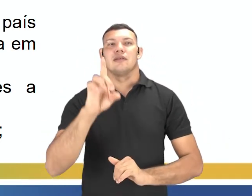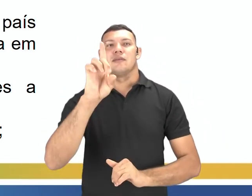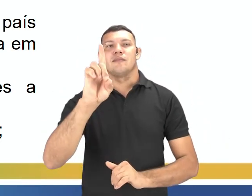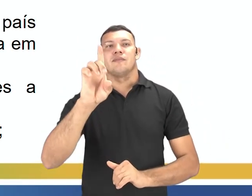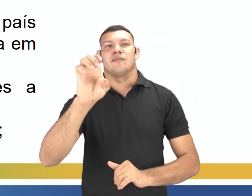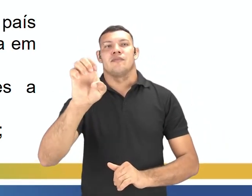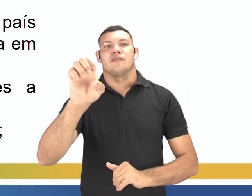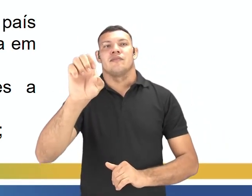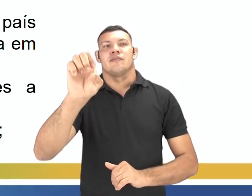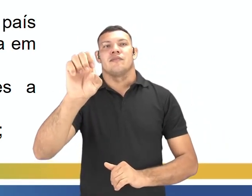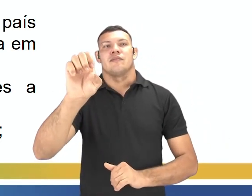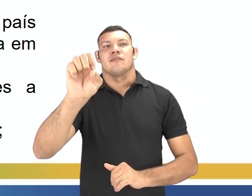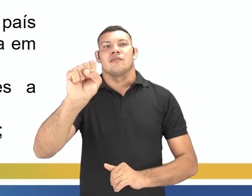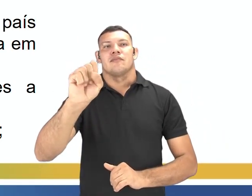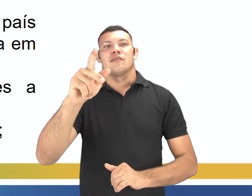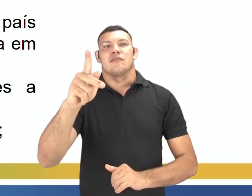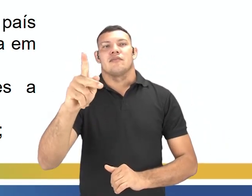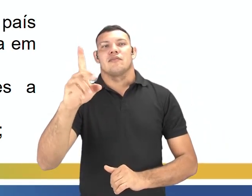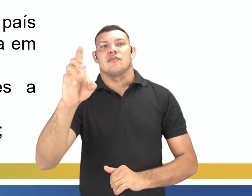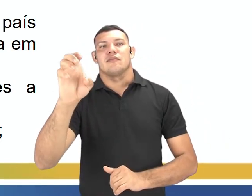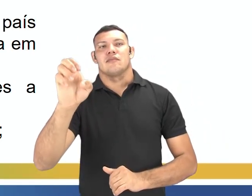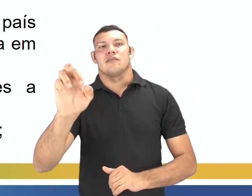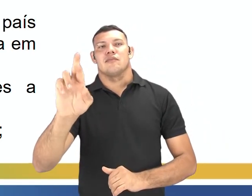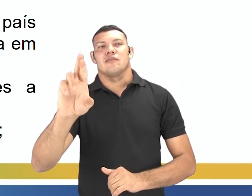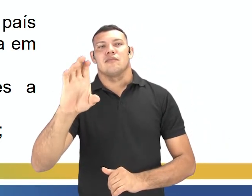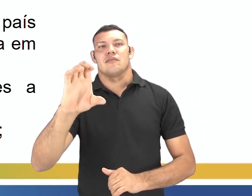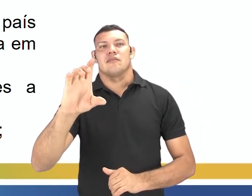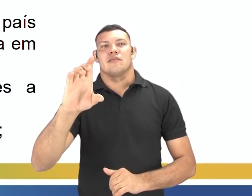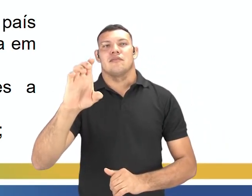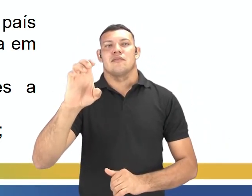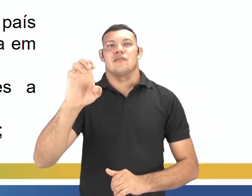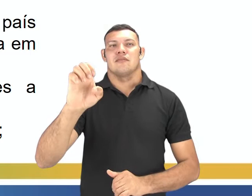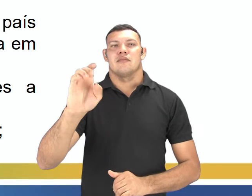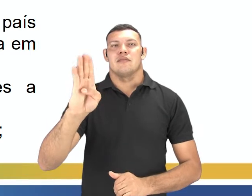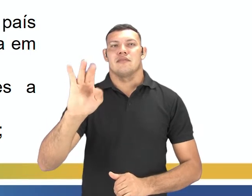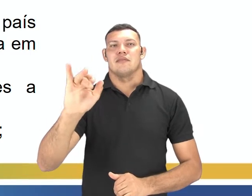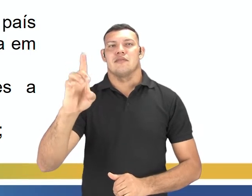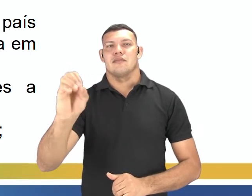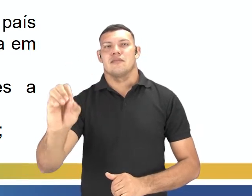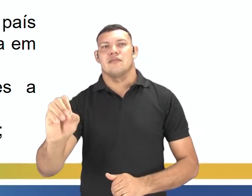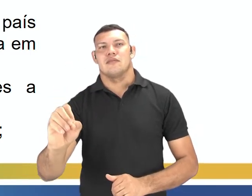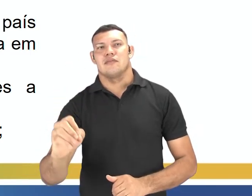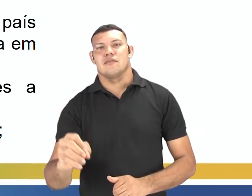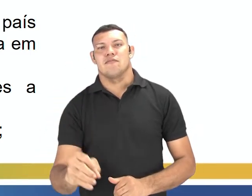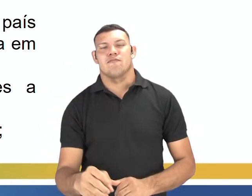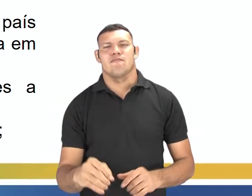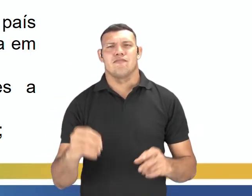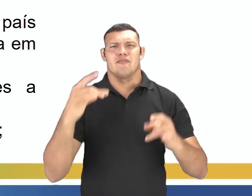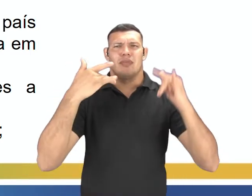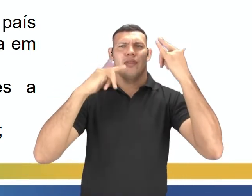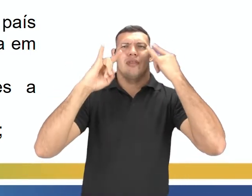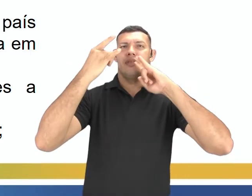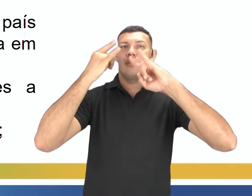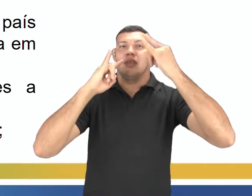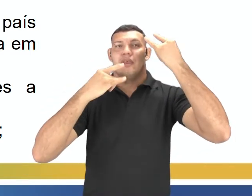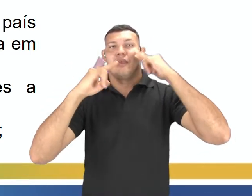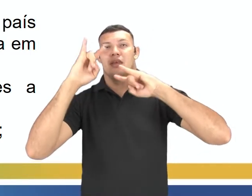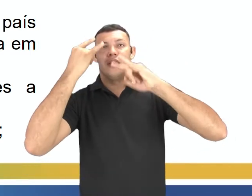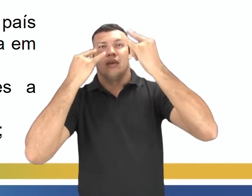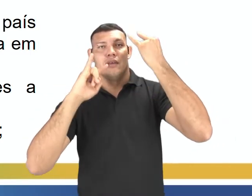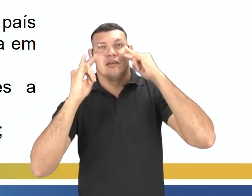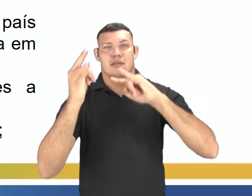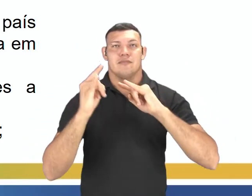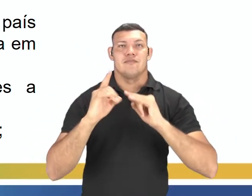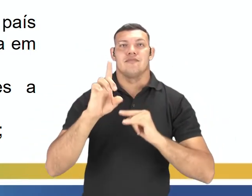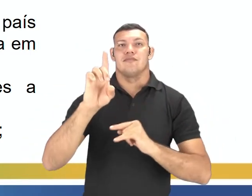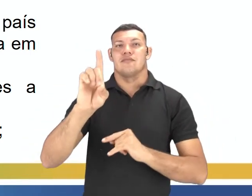desapercebido. Emergir e imergir. Esse exemplo é bem peculiar. Emergir é